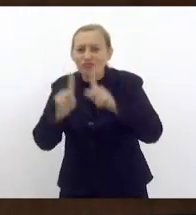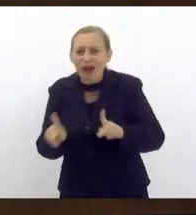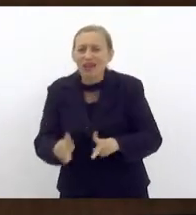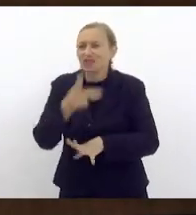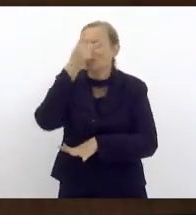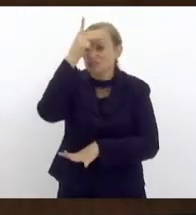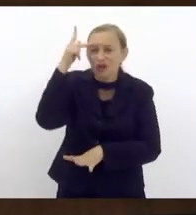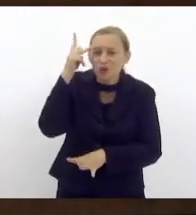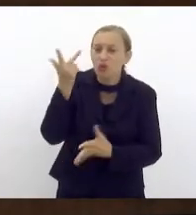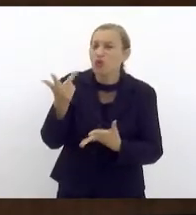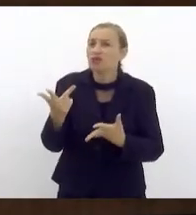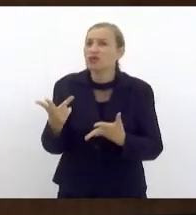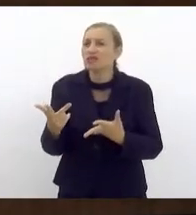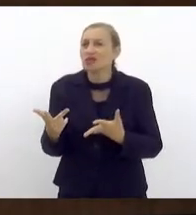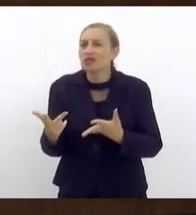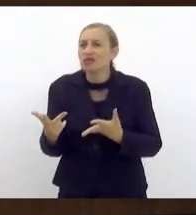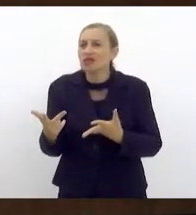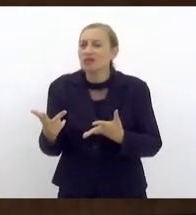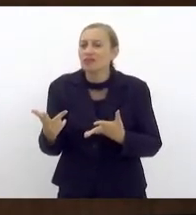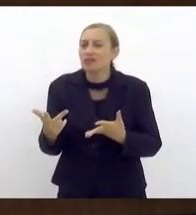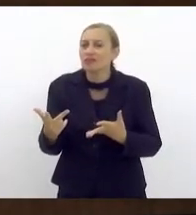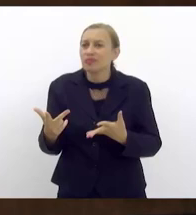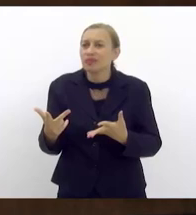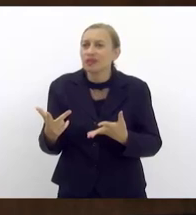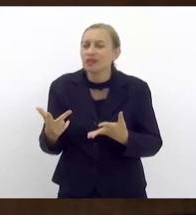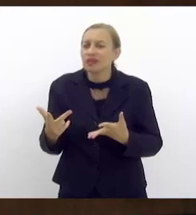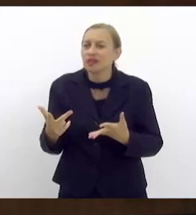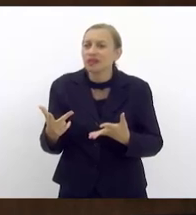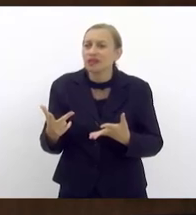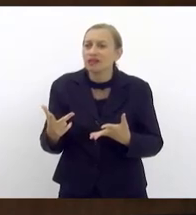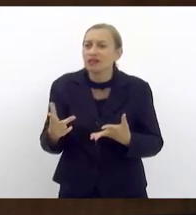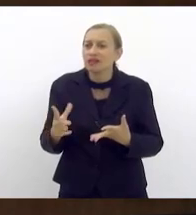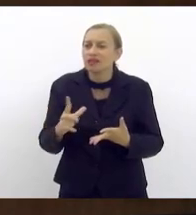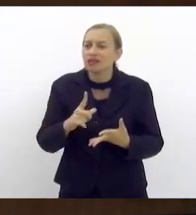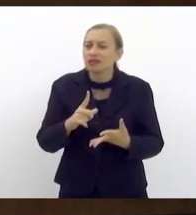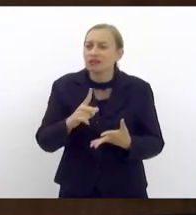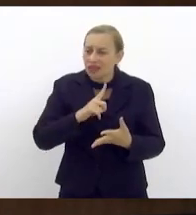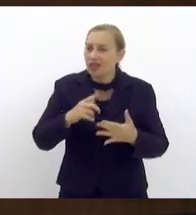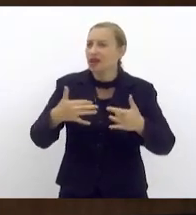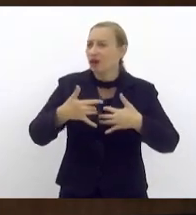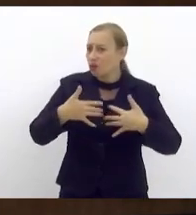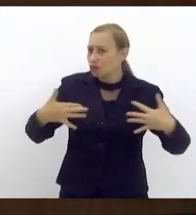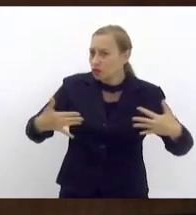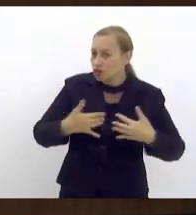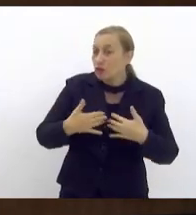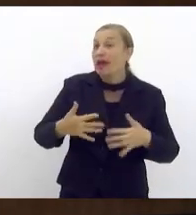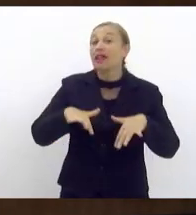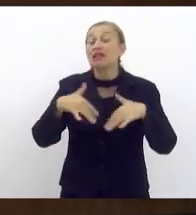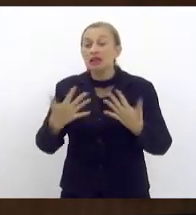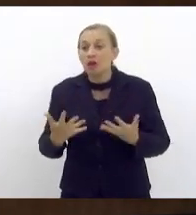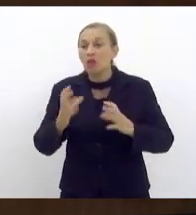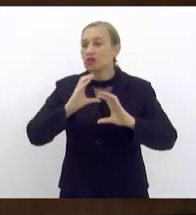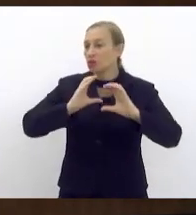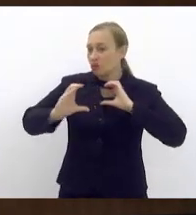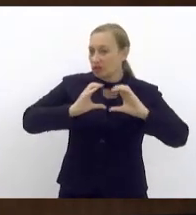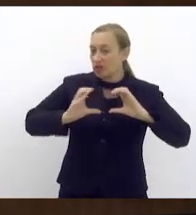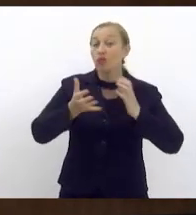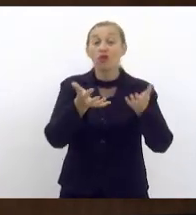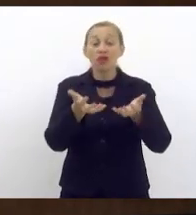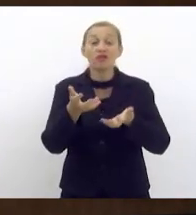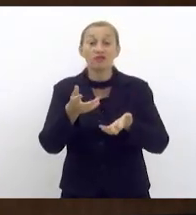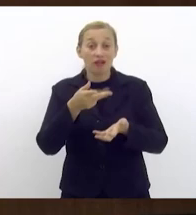pessoas que tem o autismo então é essa comunicação que eu quero